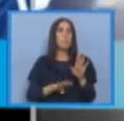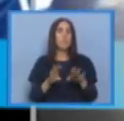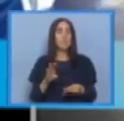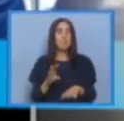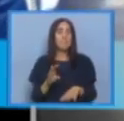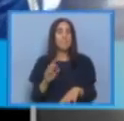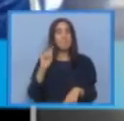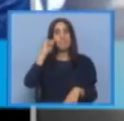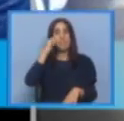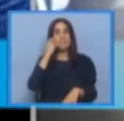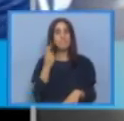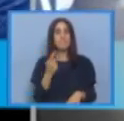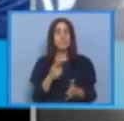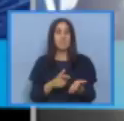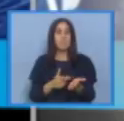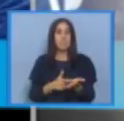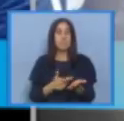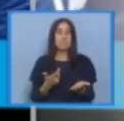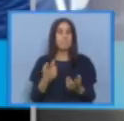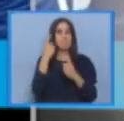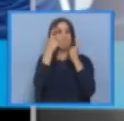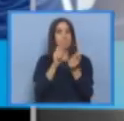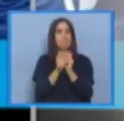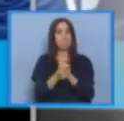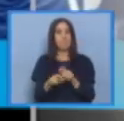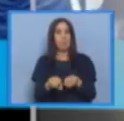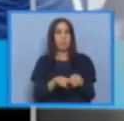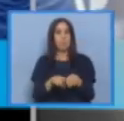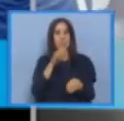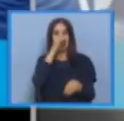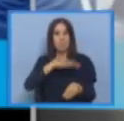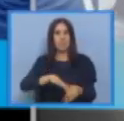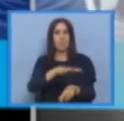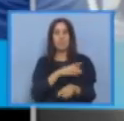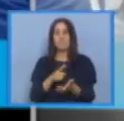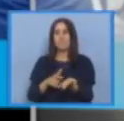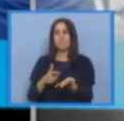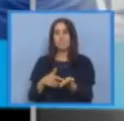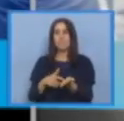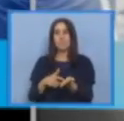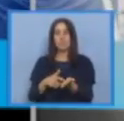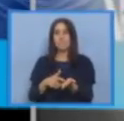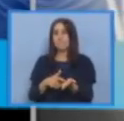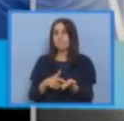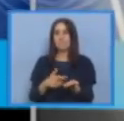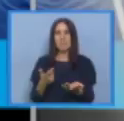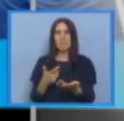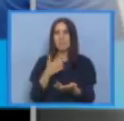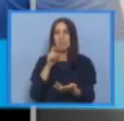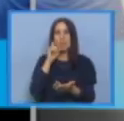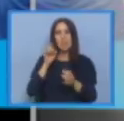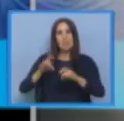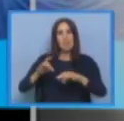cruel, que de facto é preciso repensar políticas ambientais, que é preciso tratar da